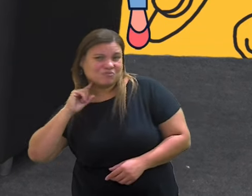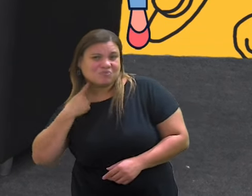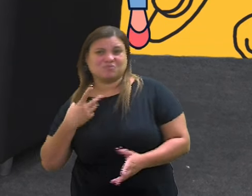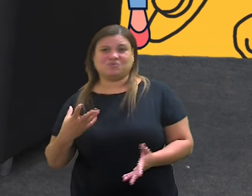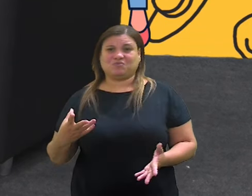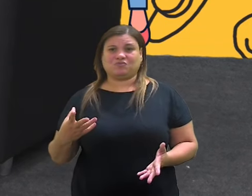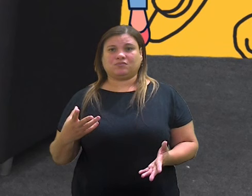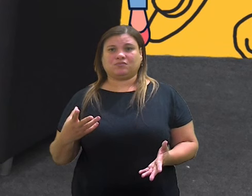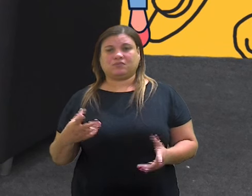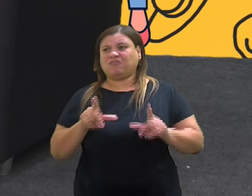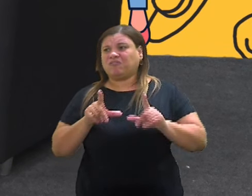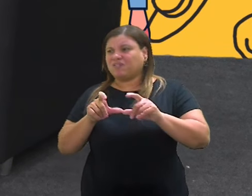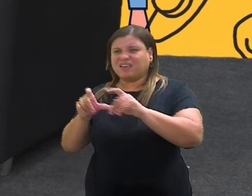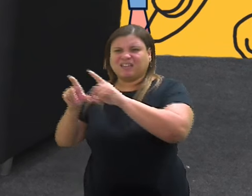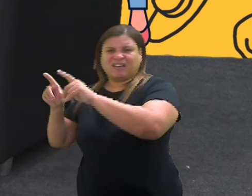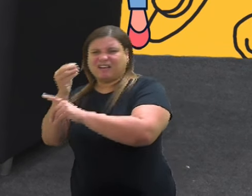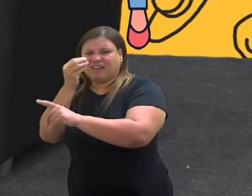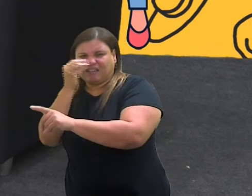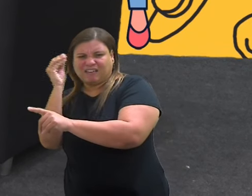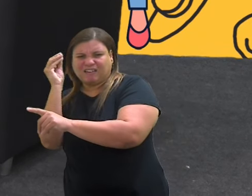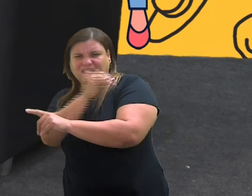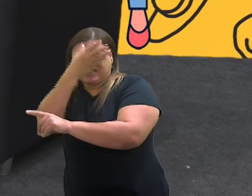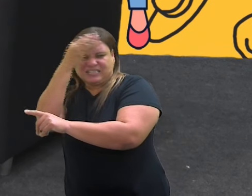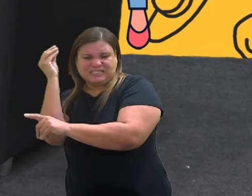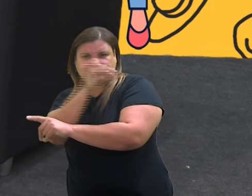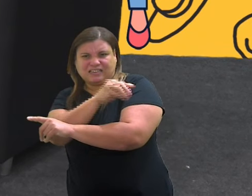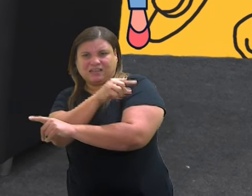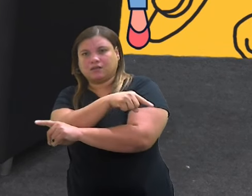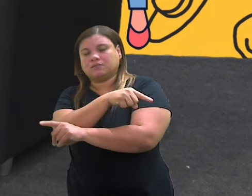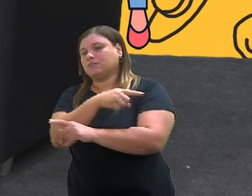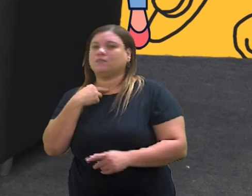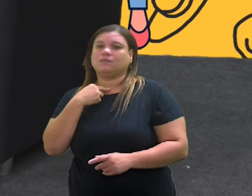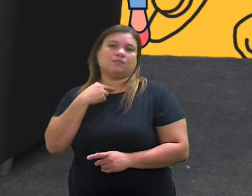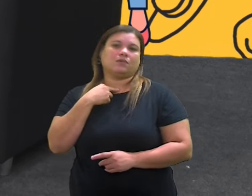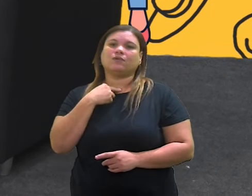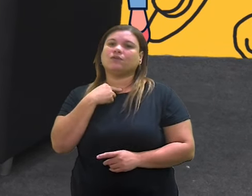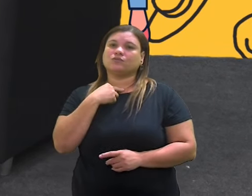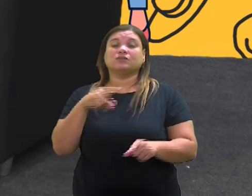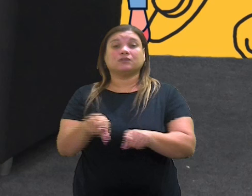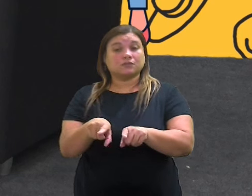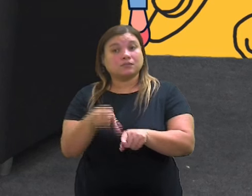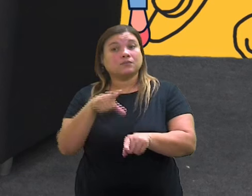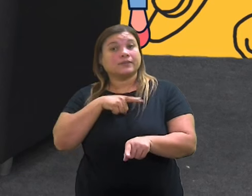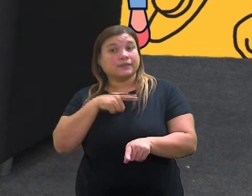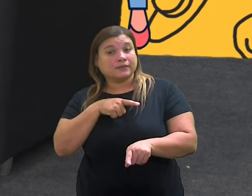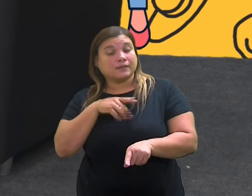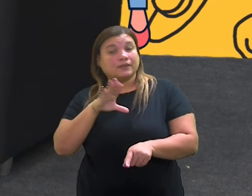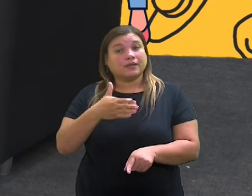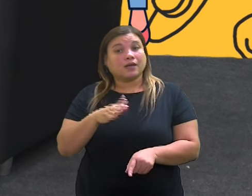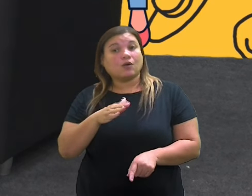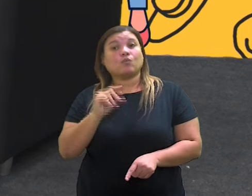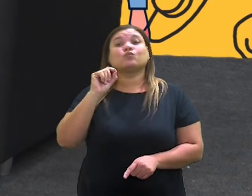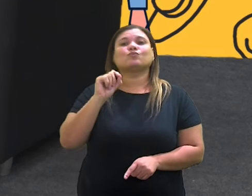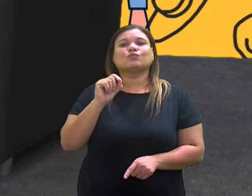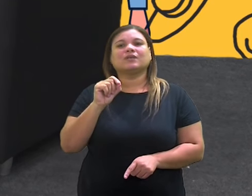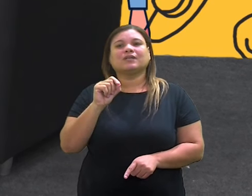ou muda de cidade e deixa esse animal, ou até mesmo abandono na rua. Simplesmente a pessoa abre o portão e deixa o animalzinho sair e não tem